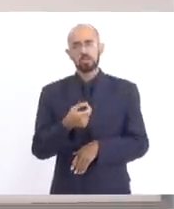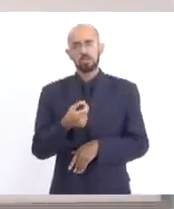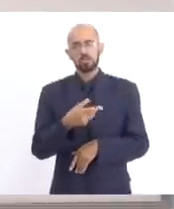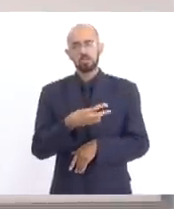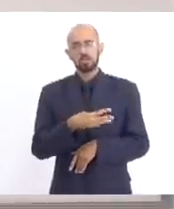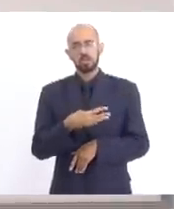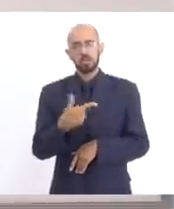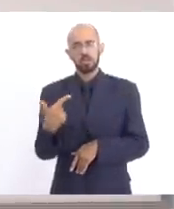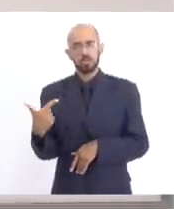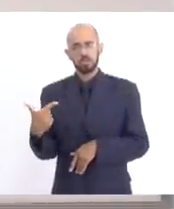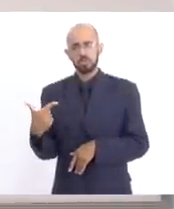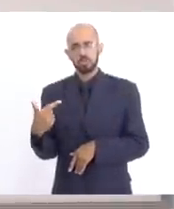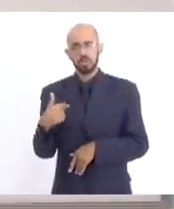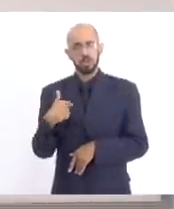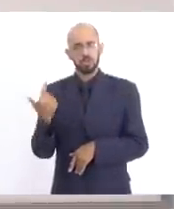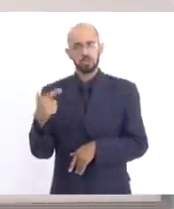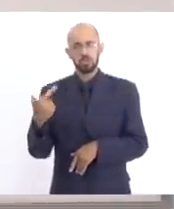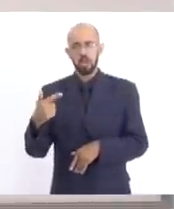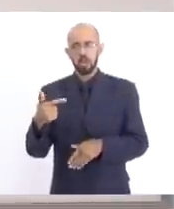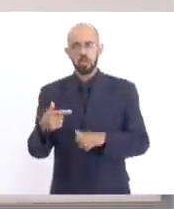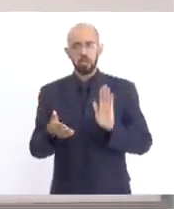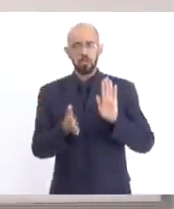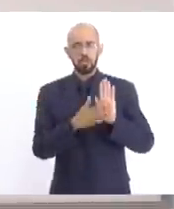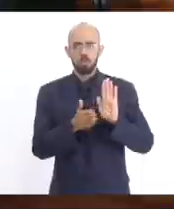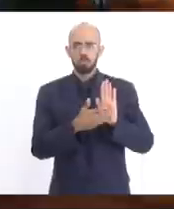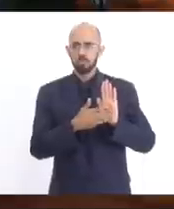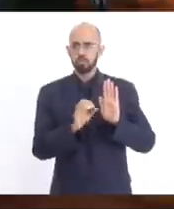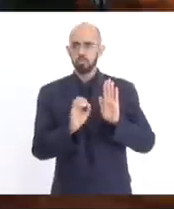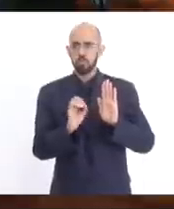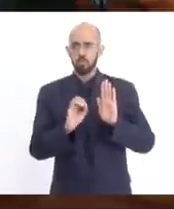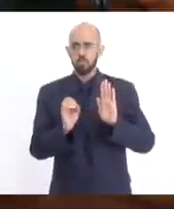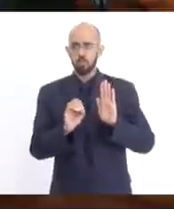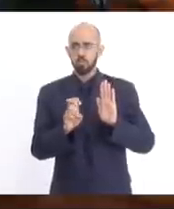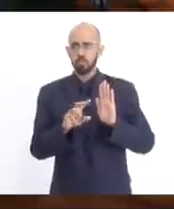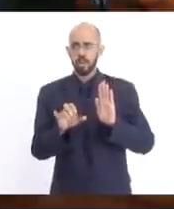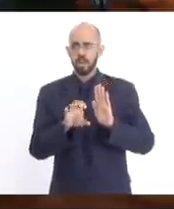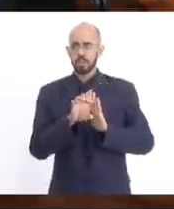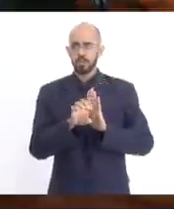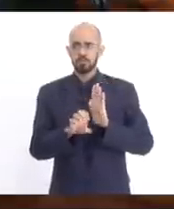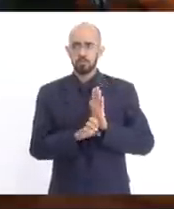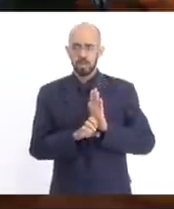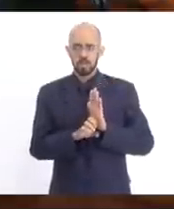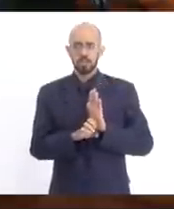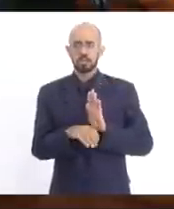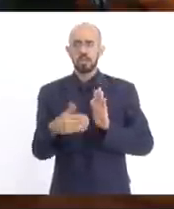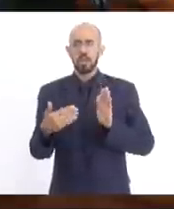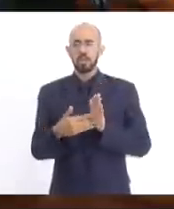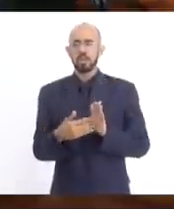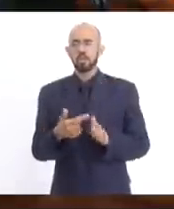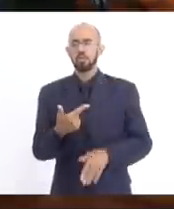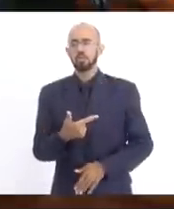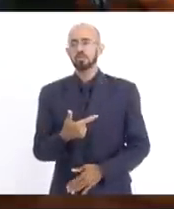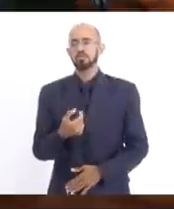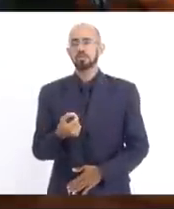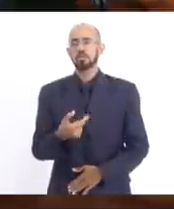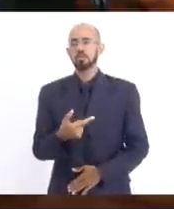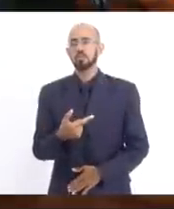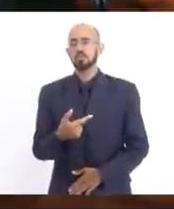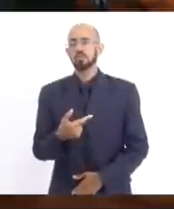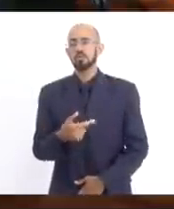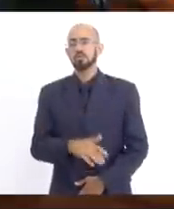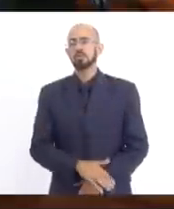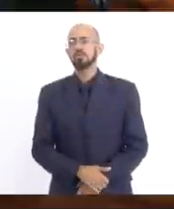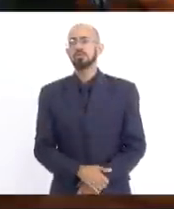compromisso, Márcio, de aprovar da forma que está, vai receber emenda, sai de pauta, e como é até 2020? 32. Não,